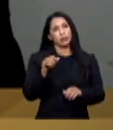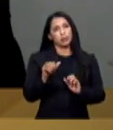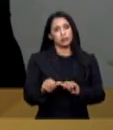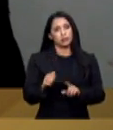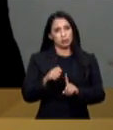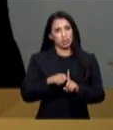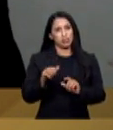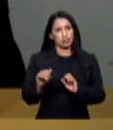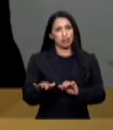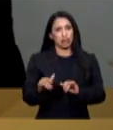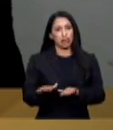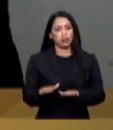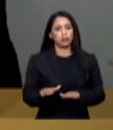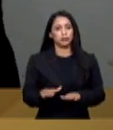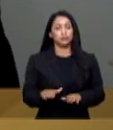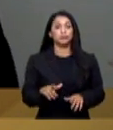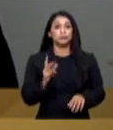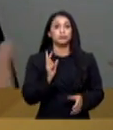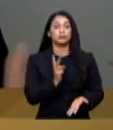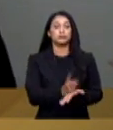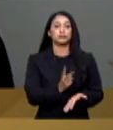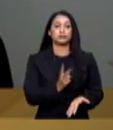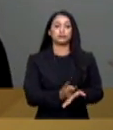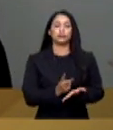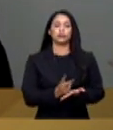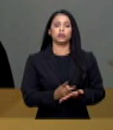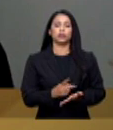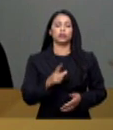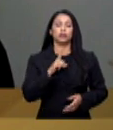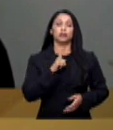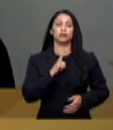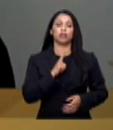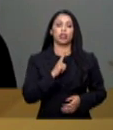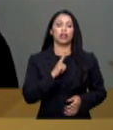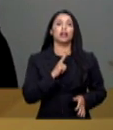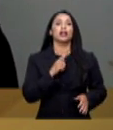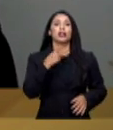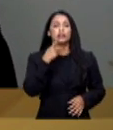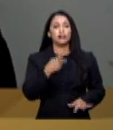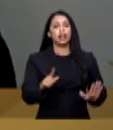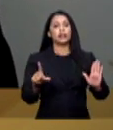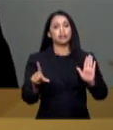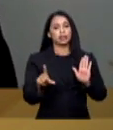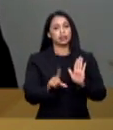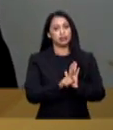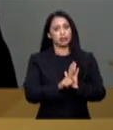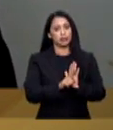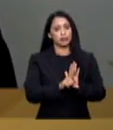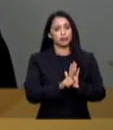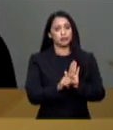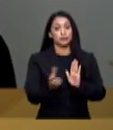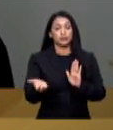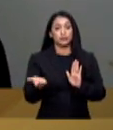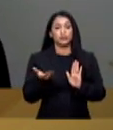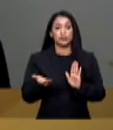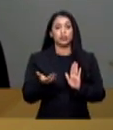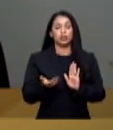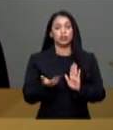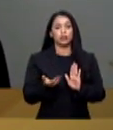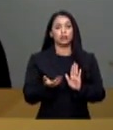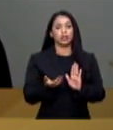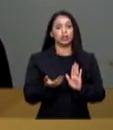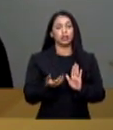Mesmo no período da sua doença, ele fazia referência a esta lei, e eu não queria deixar de fazer essa